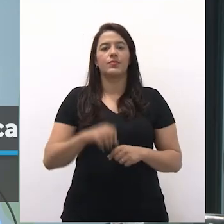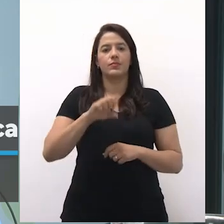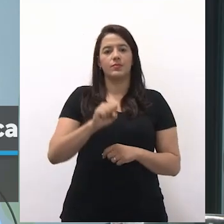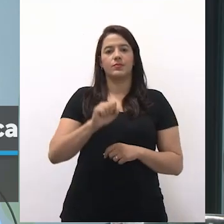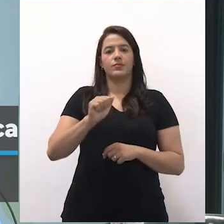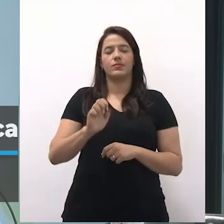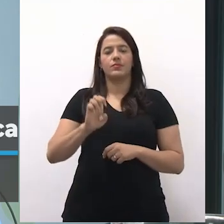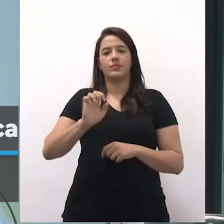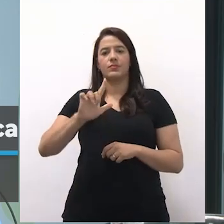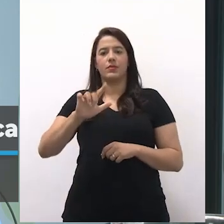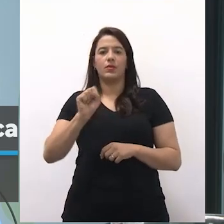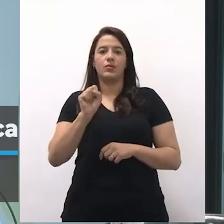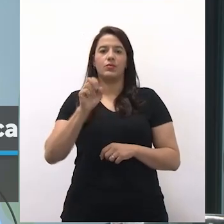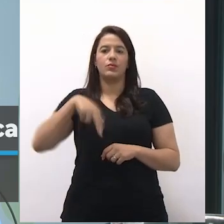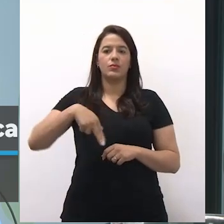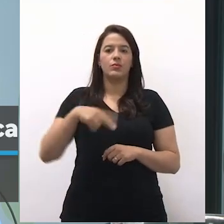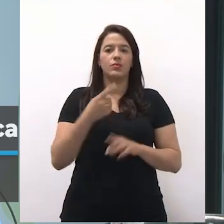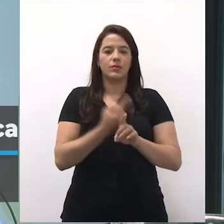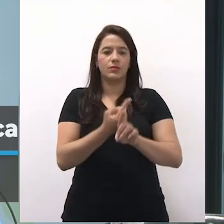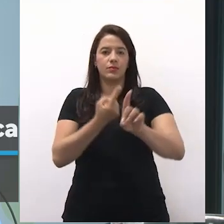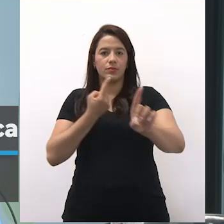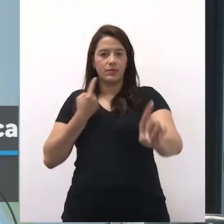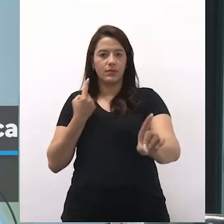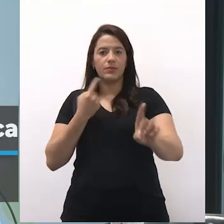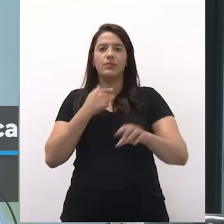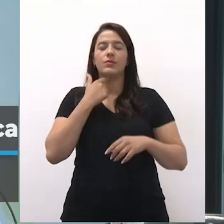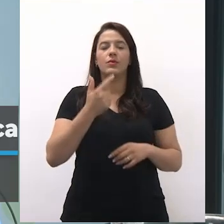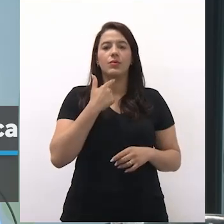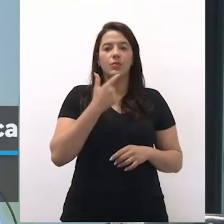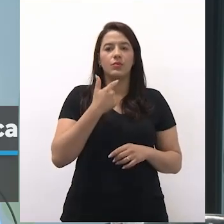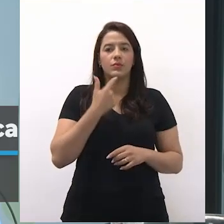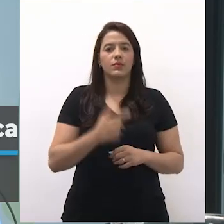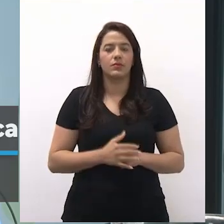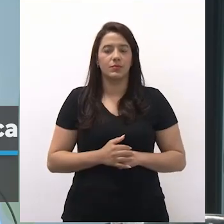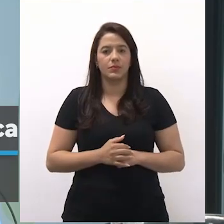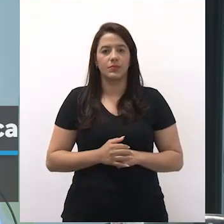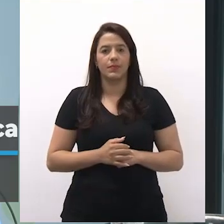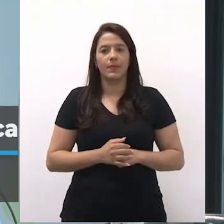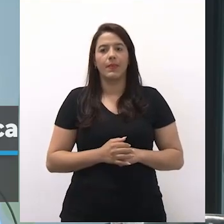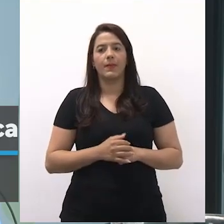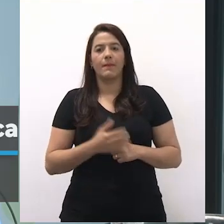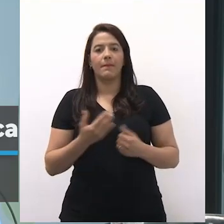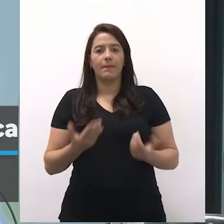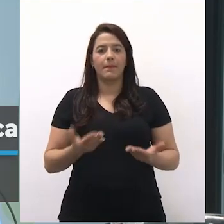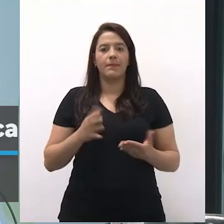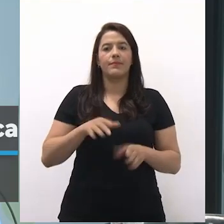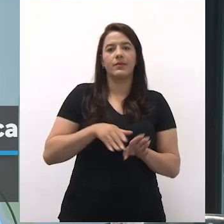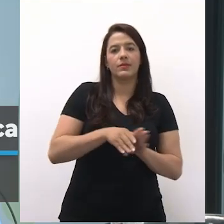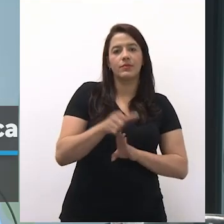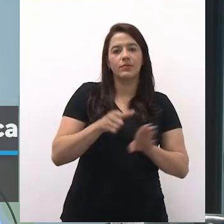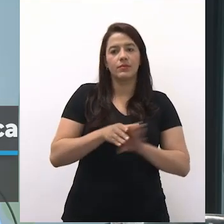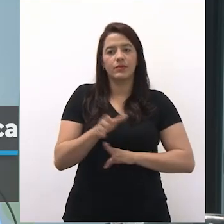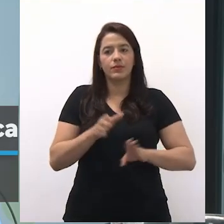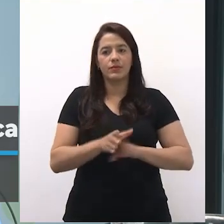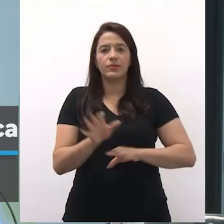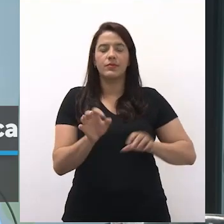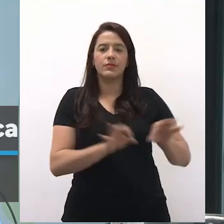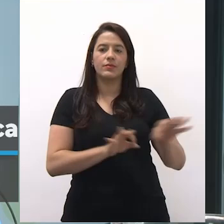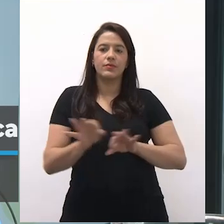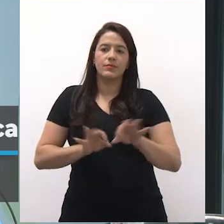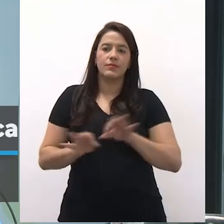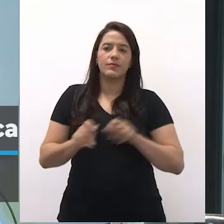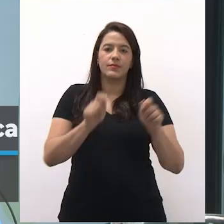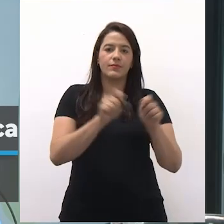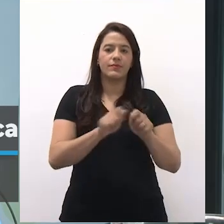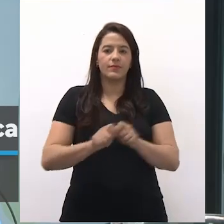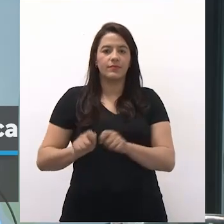que, infelizmente, pelo distanciamento, não foi possível, né? Provavelmente esse conselho deve ter sido realizado de